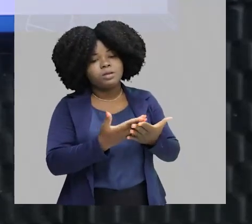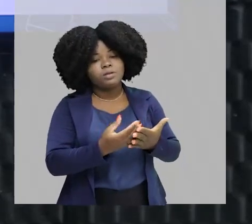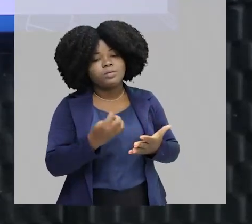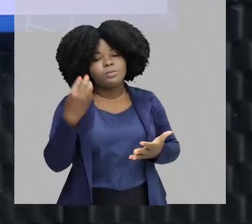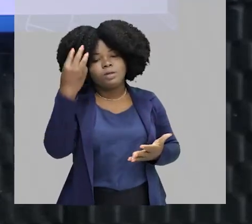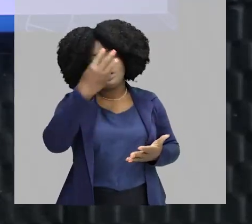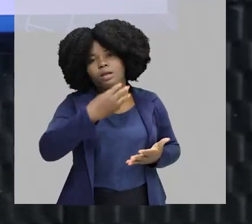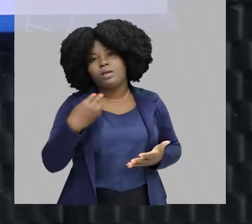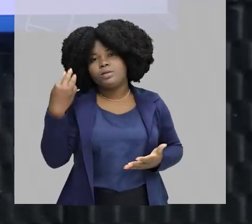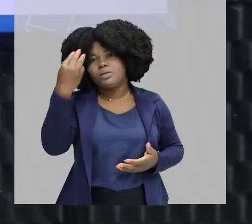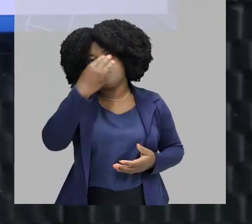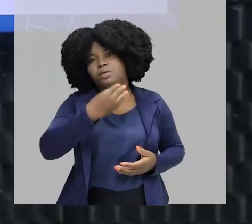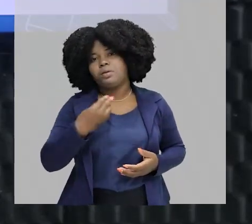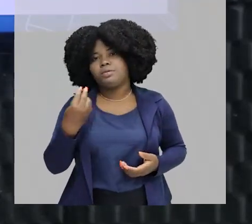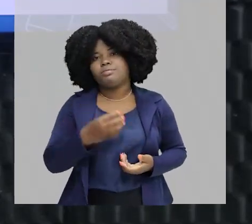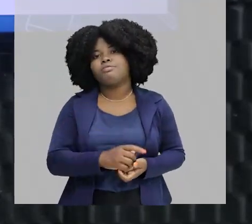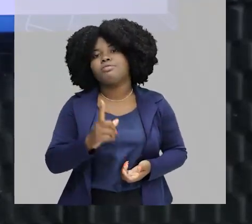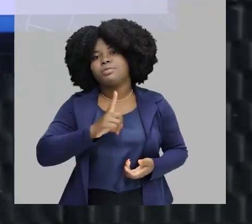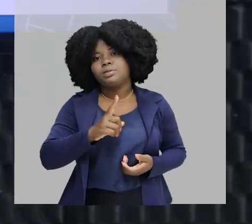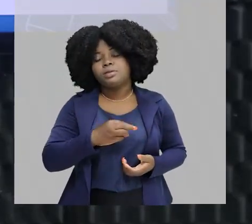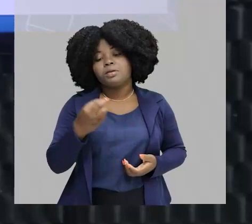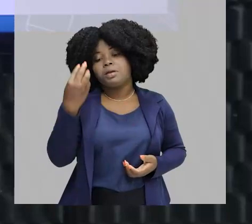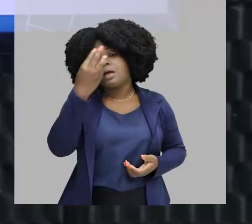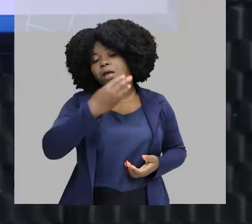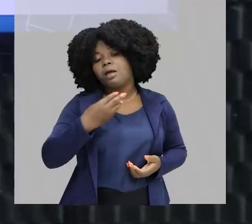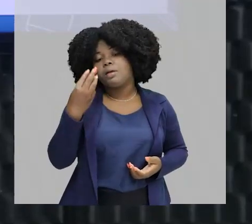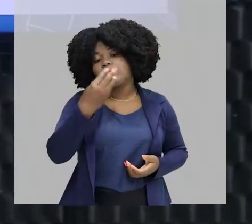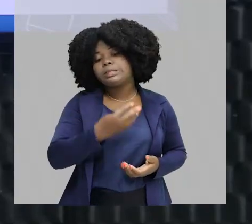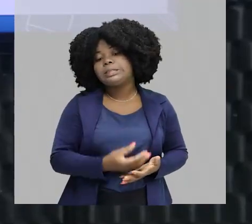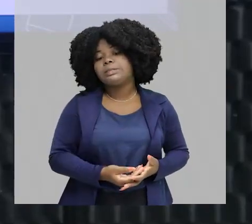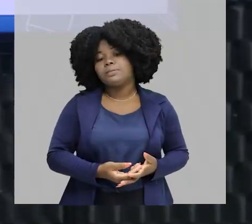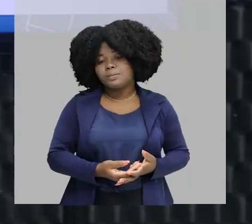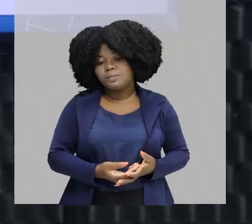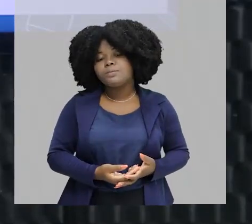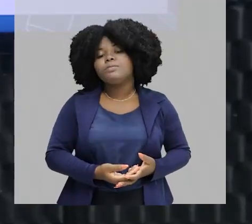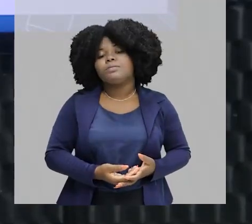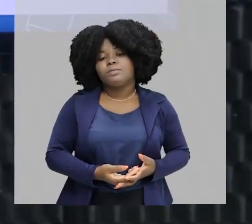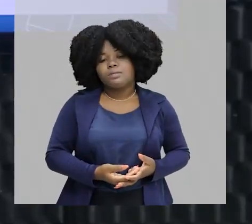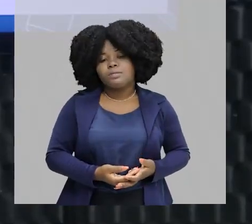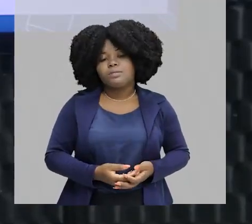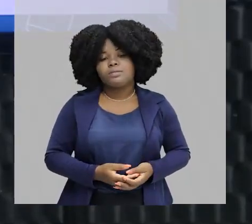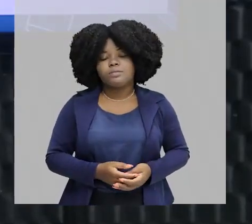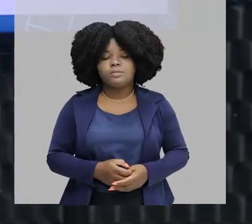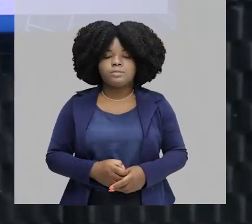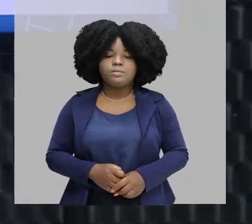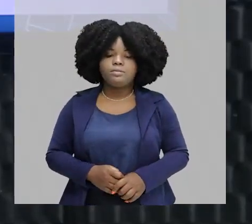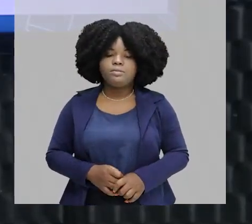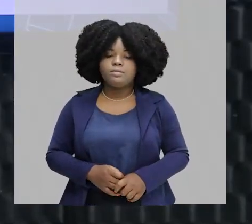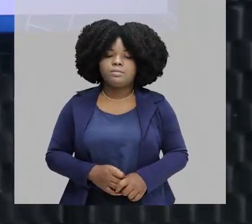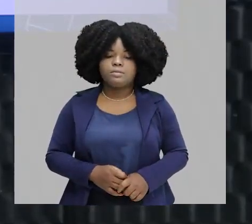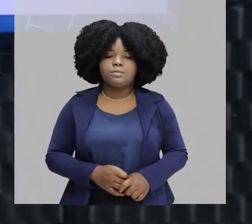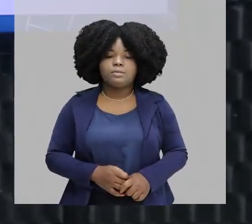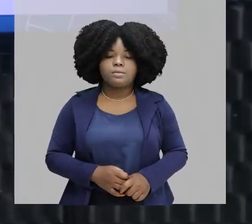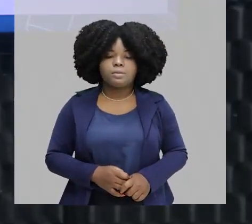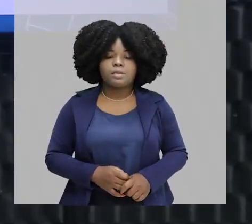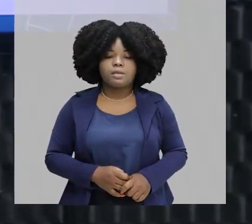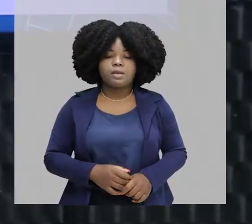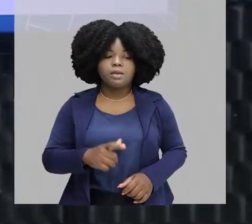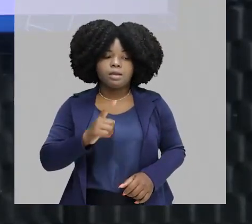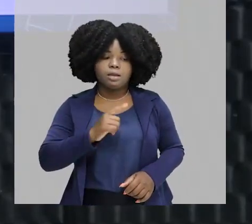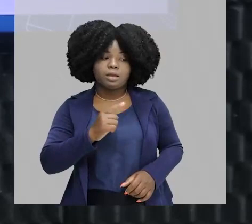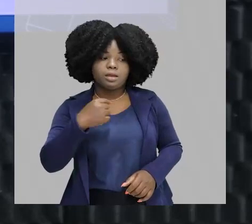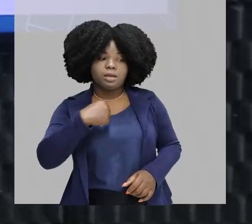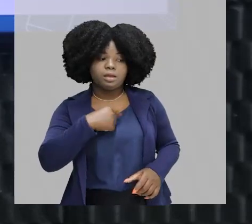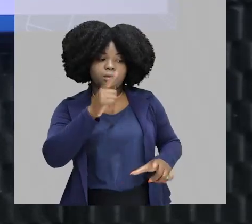3 horas. Então, tem 3 horas. Há 3 horas atrás, eu comecei a praticar essa ação. Eu estou assistindo